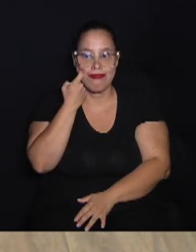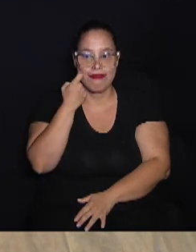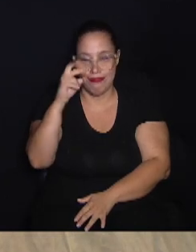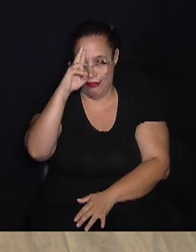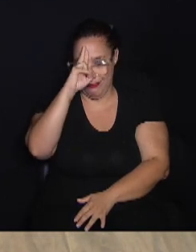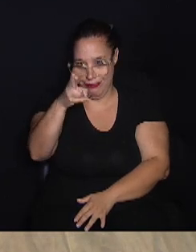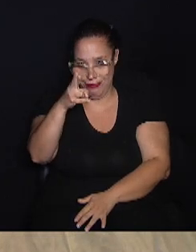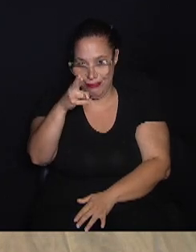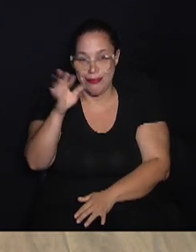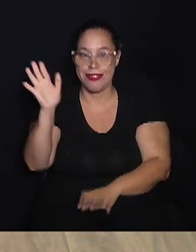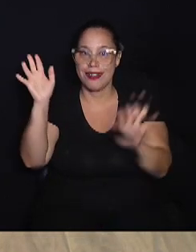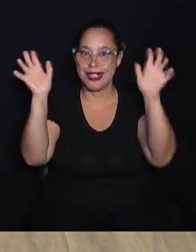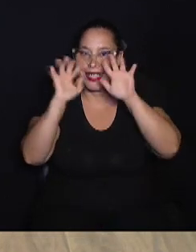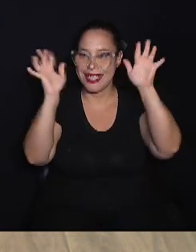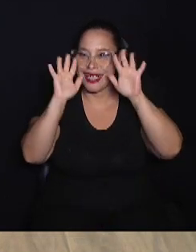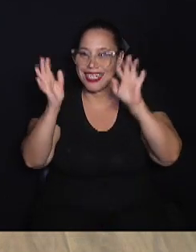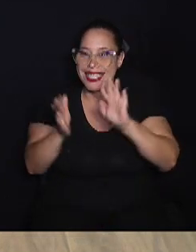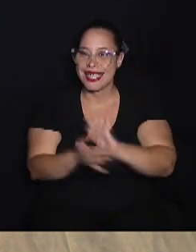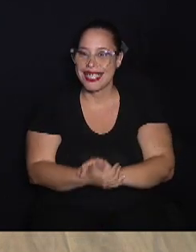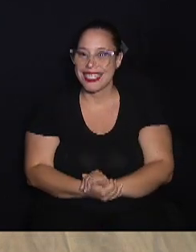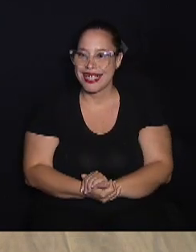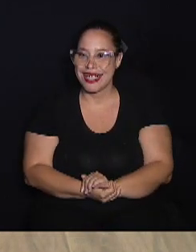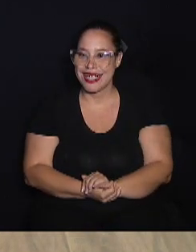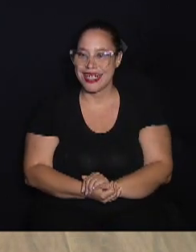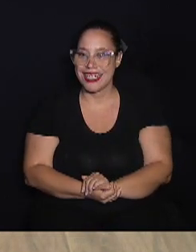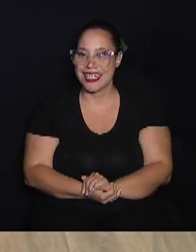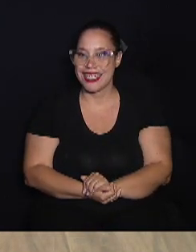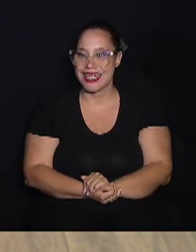meio-dia até lá tchau tchau